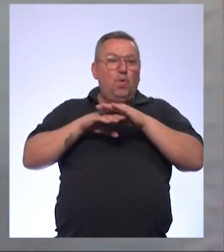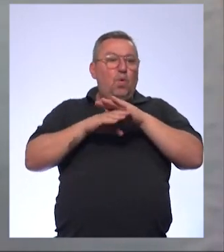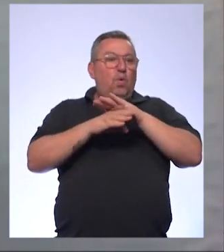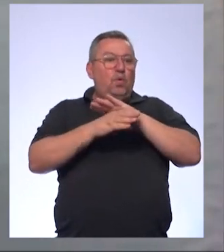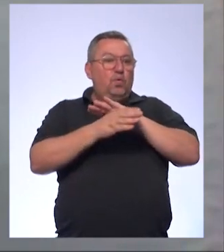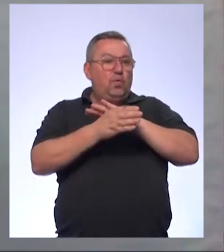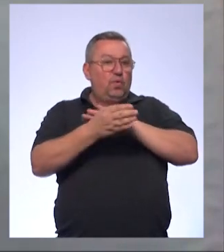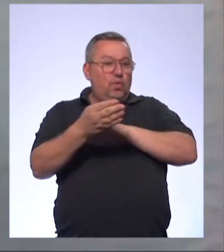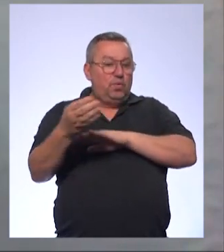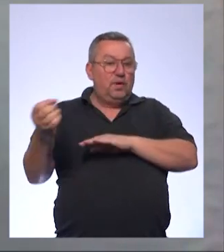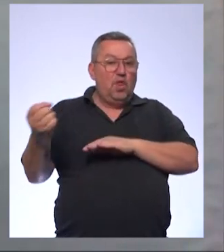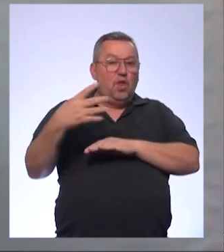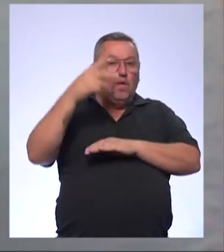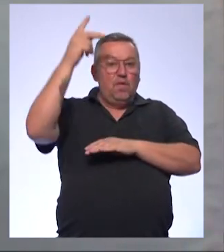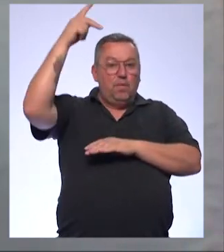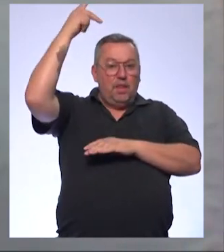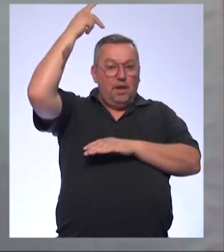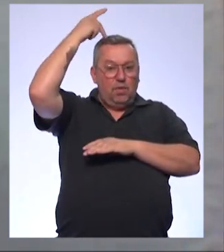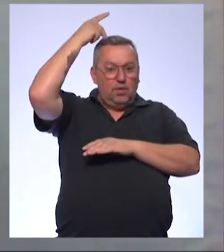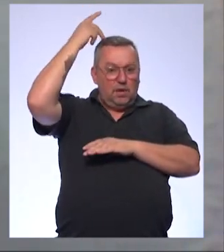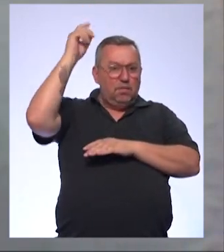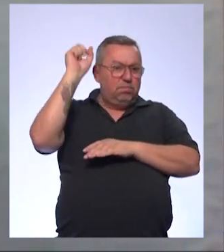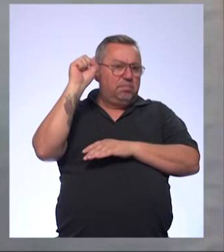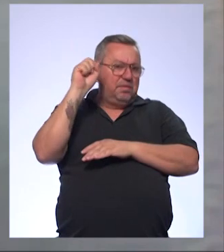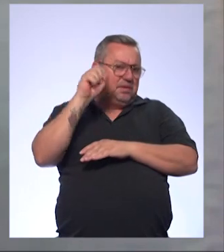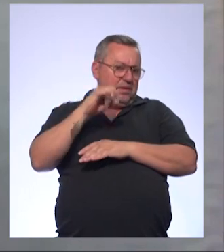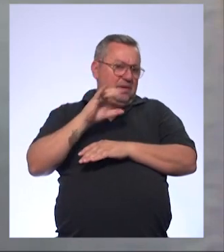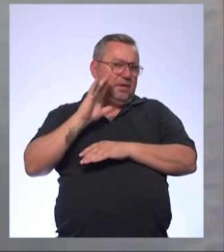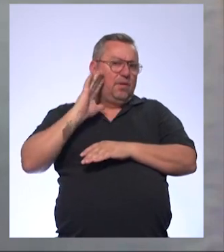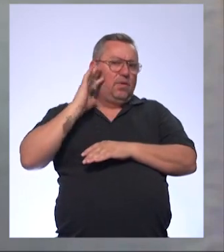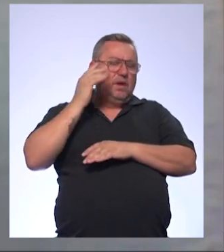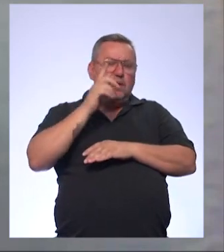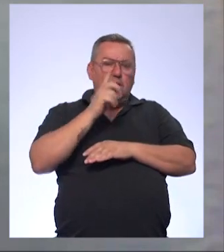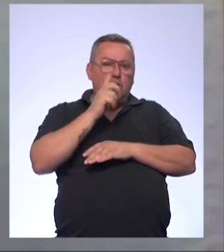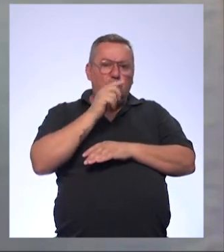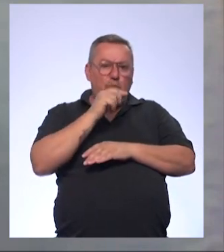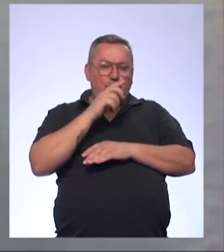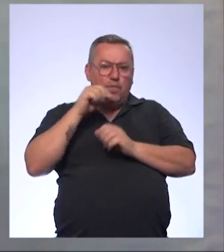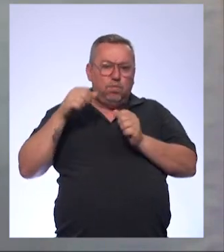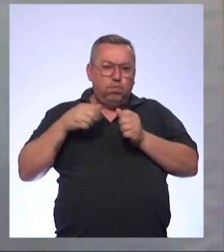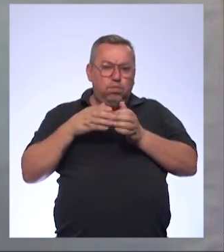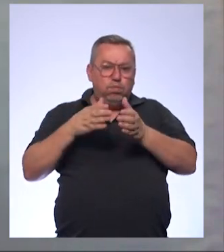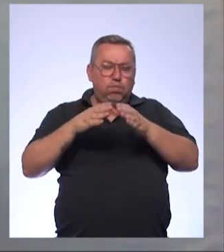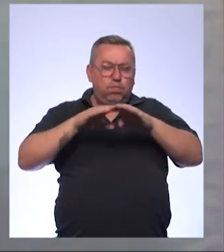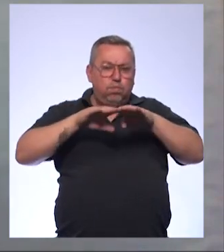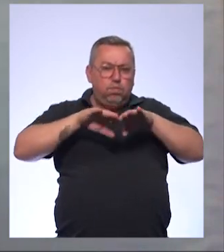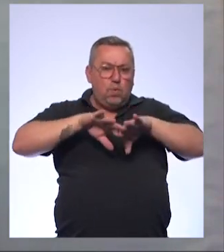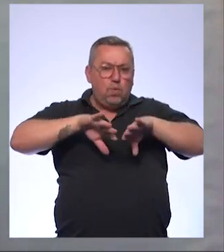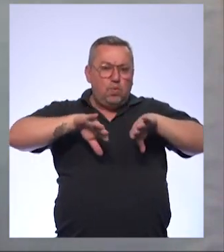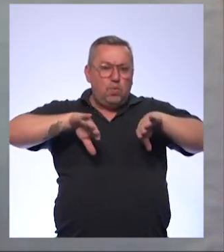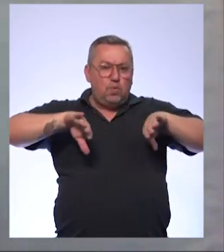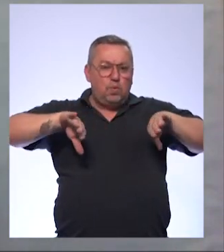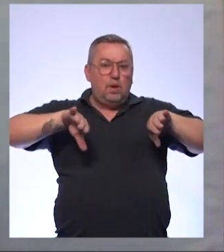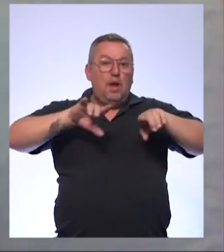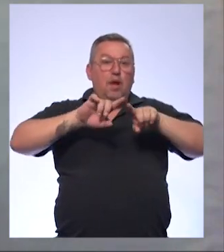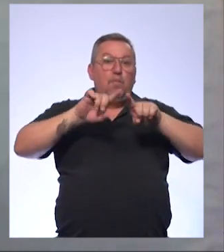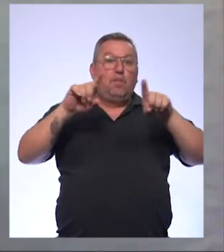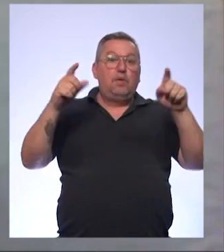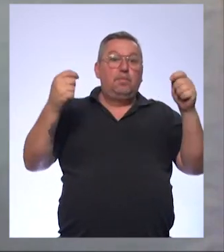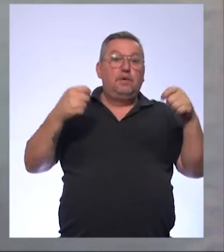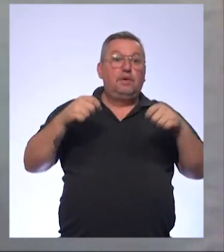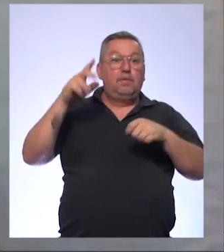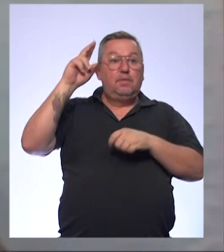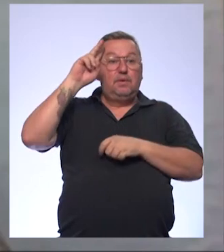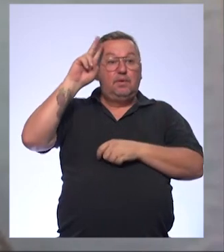hoje neopentecostais, sim, isso aconteceu, está bem? Para este grupo. Mas precisamos lembrar que